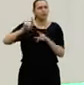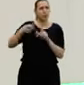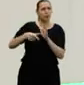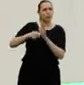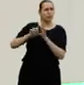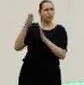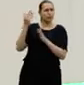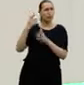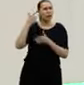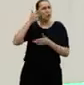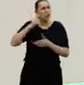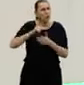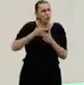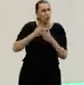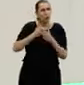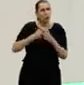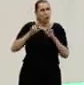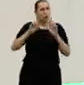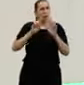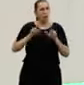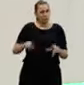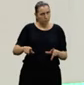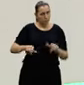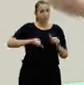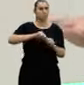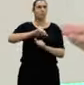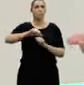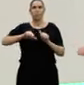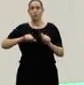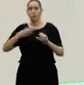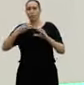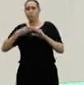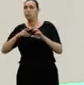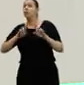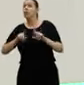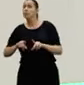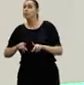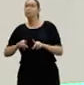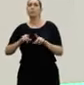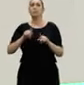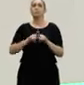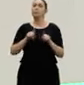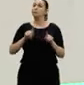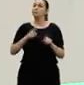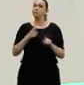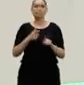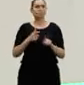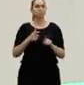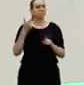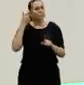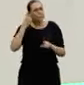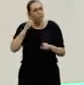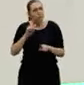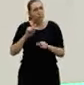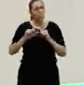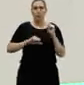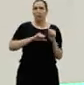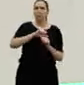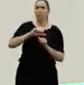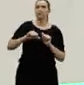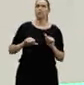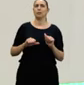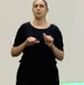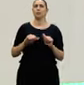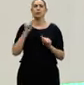Elas conseguem se diferenciar, se transformar em células diferentes, mas elas não vão conseguir se